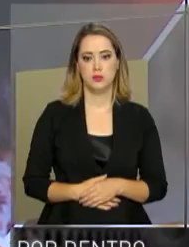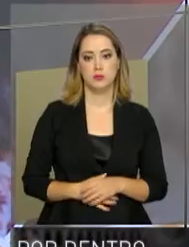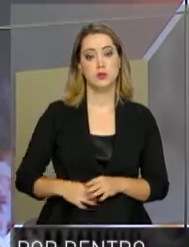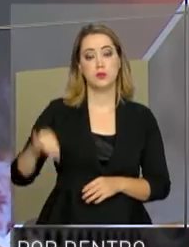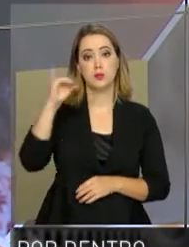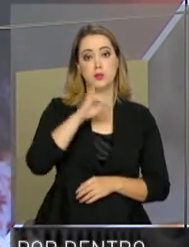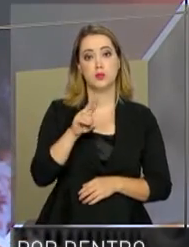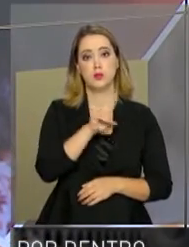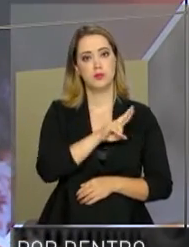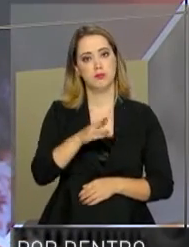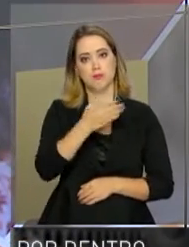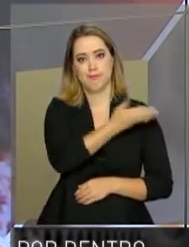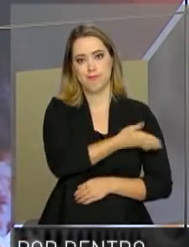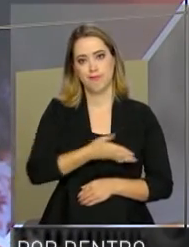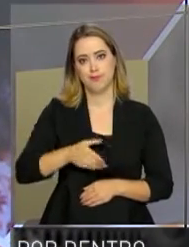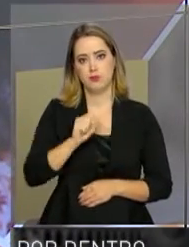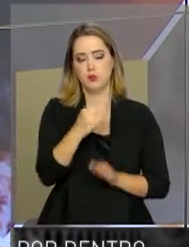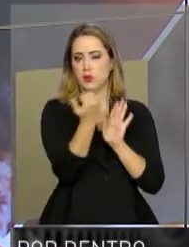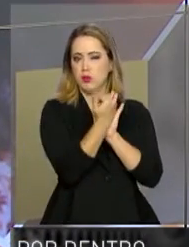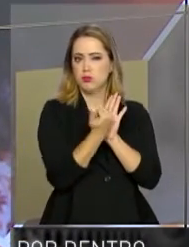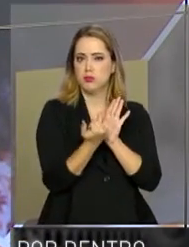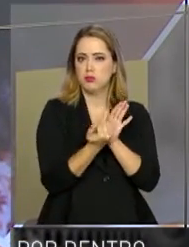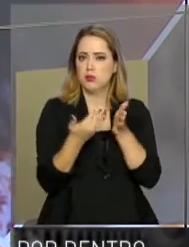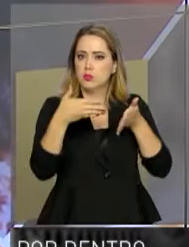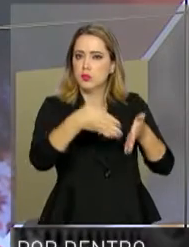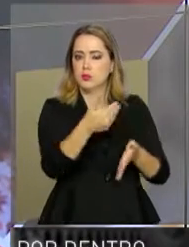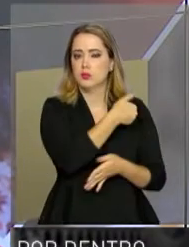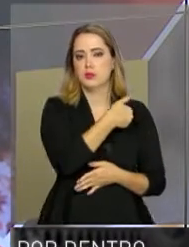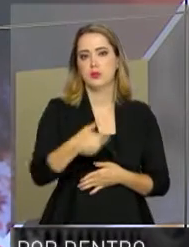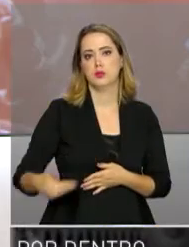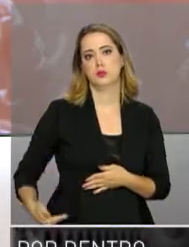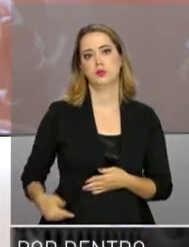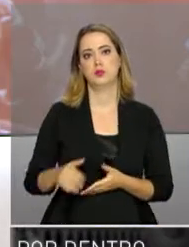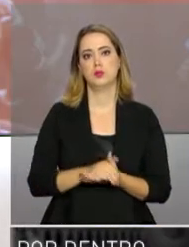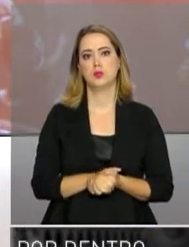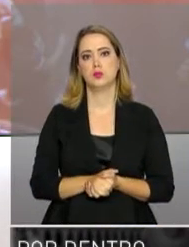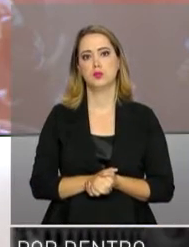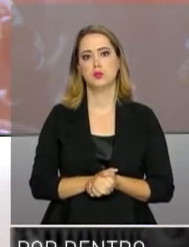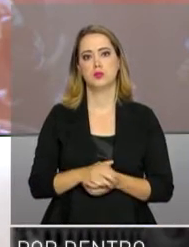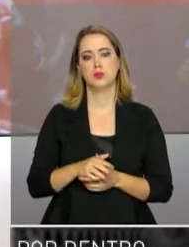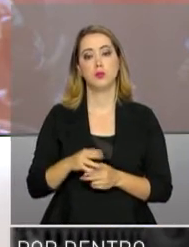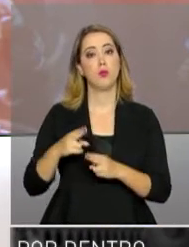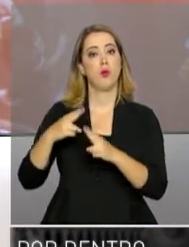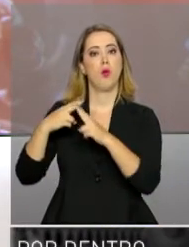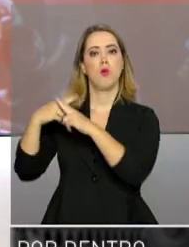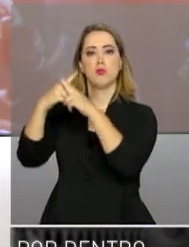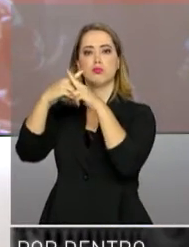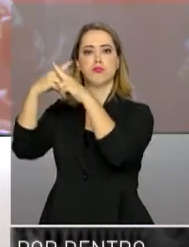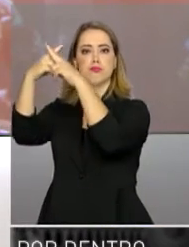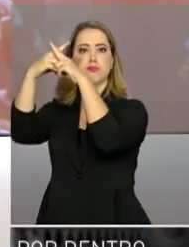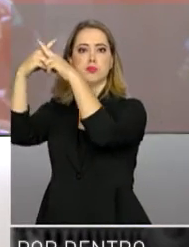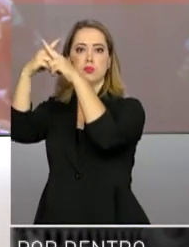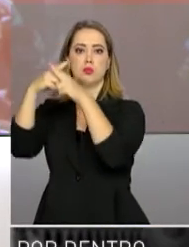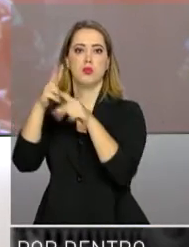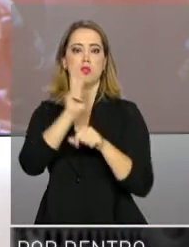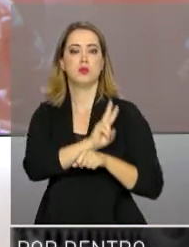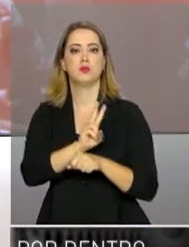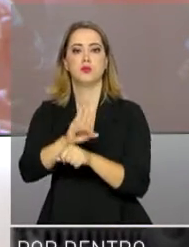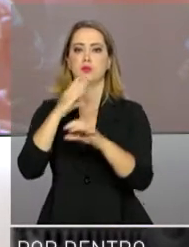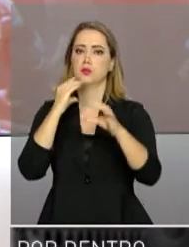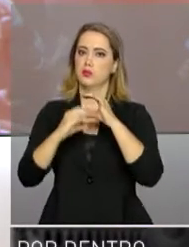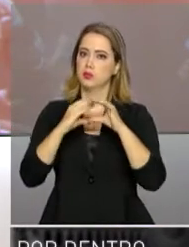Olá, eu sou Renata Corsini e esse é o programa Por Dentro do Governo. O satélite geoestacionário de